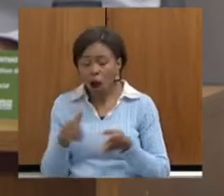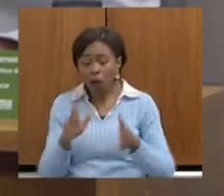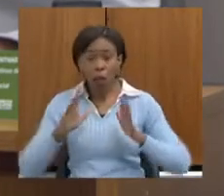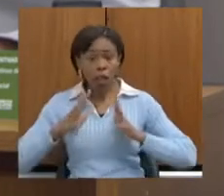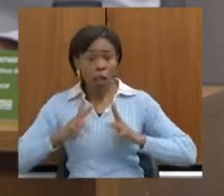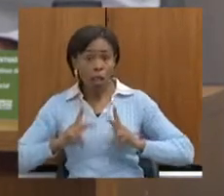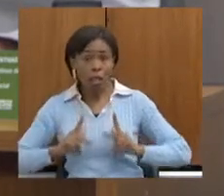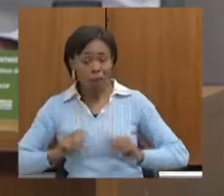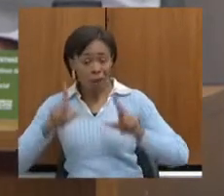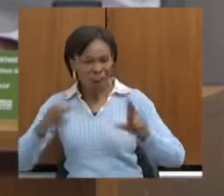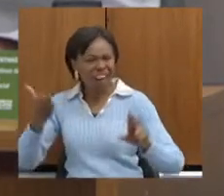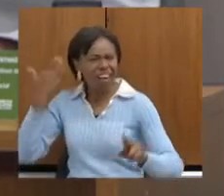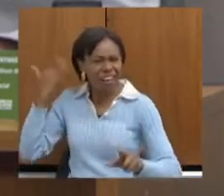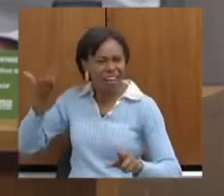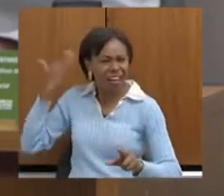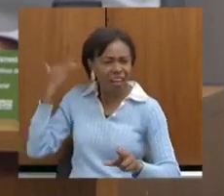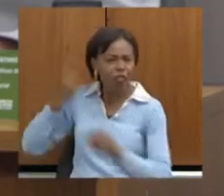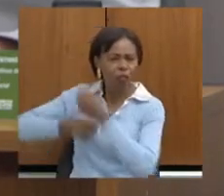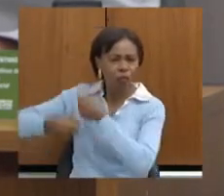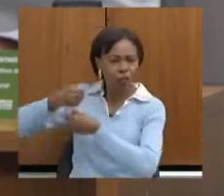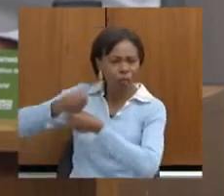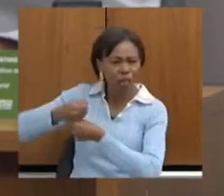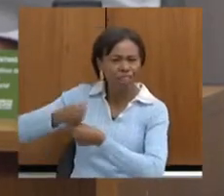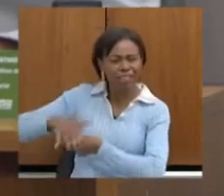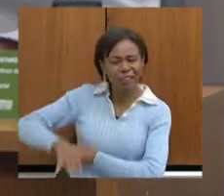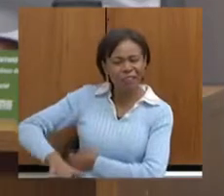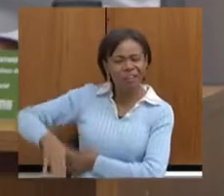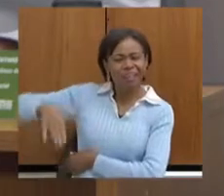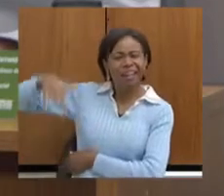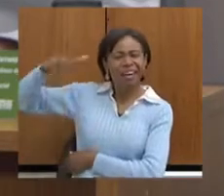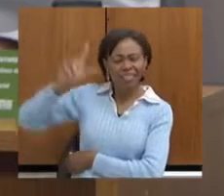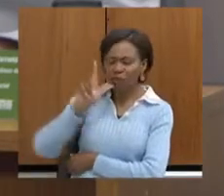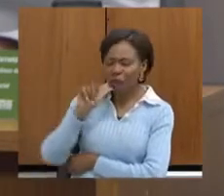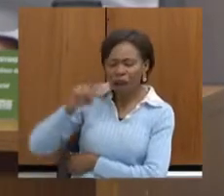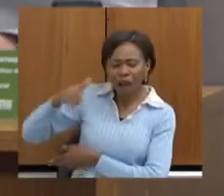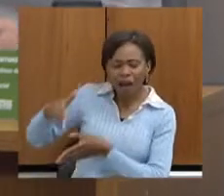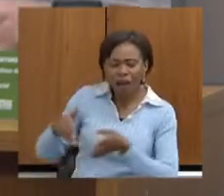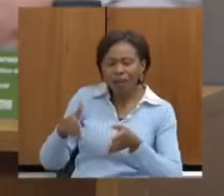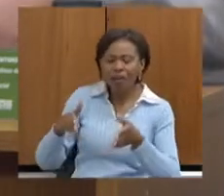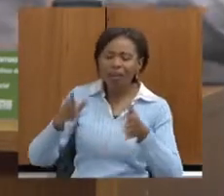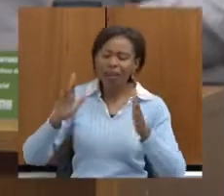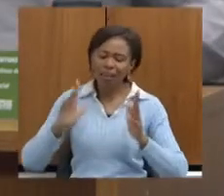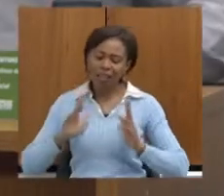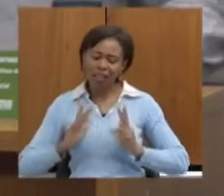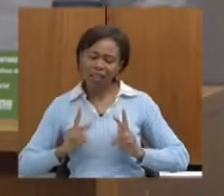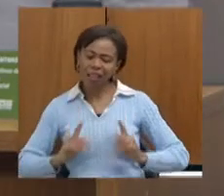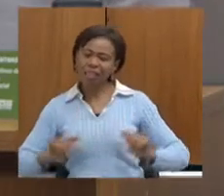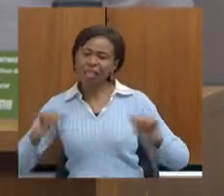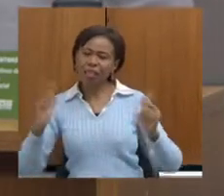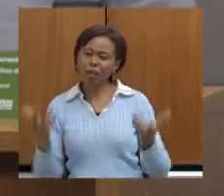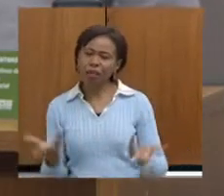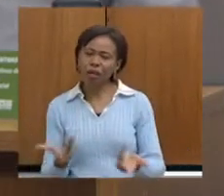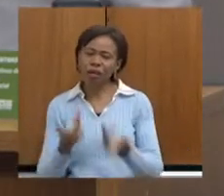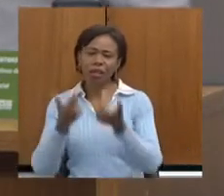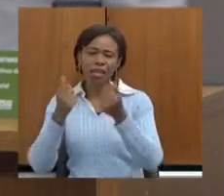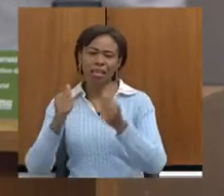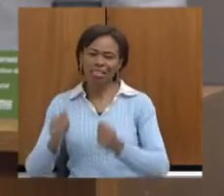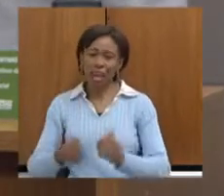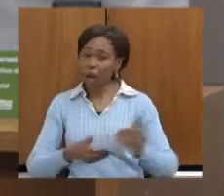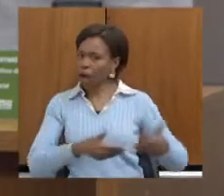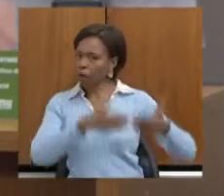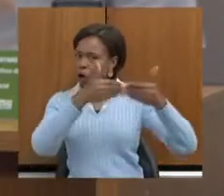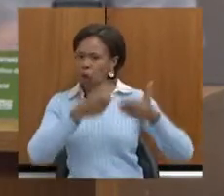limpa como a gente tinha lá nos anos anterior daí força da gente que era lá nos anos é antes da de fazer a